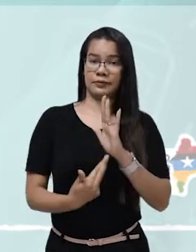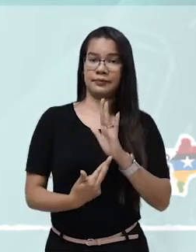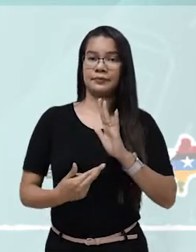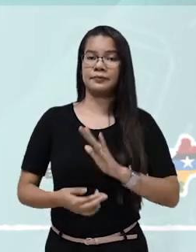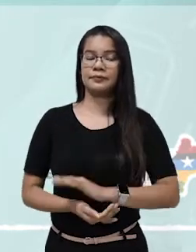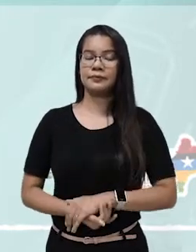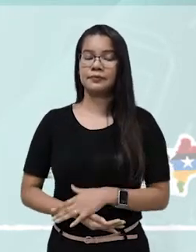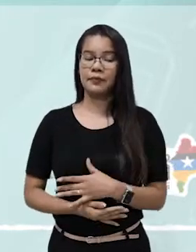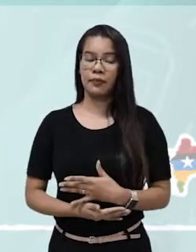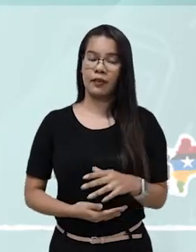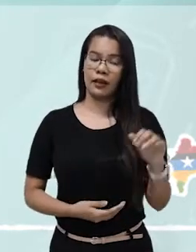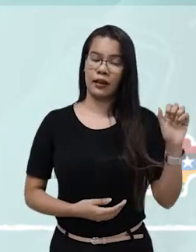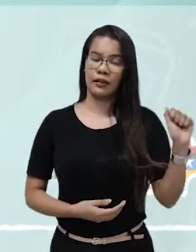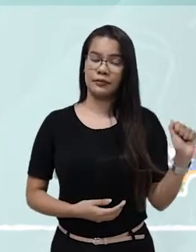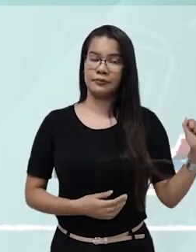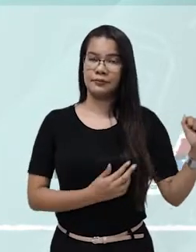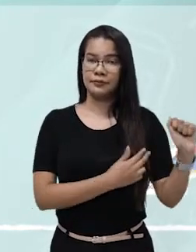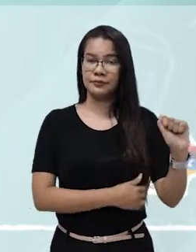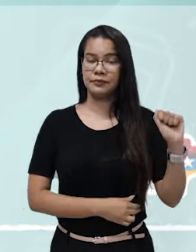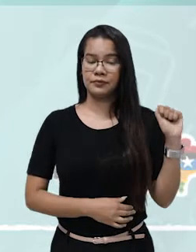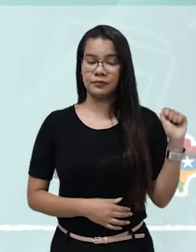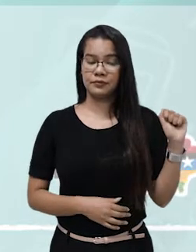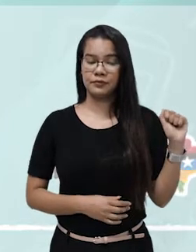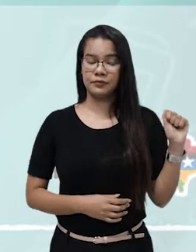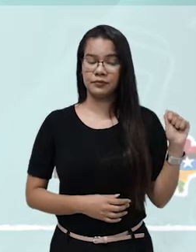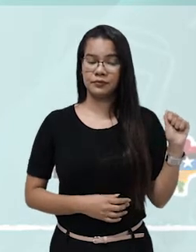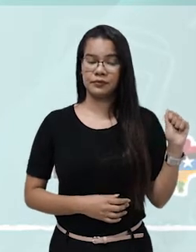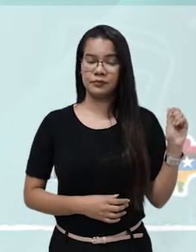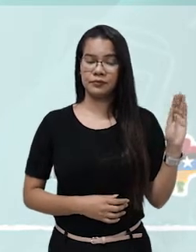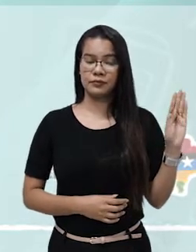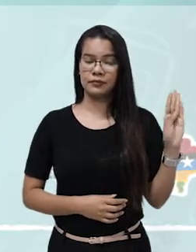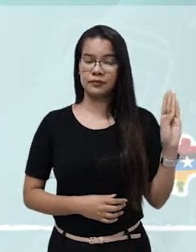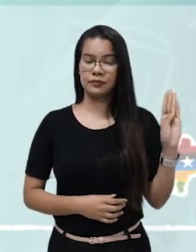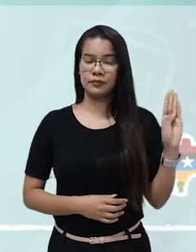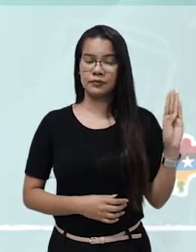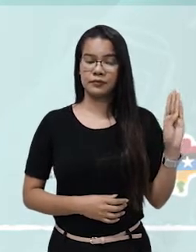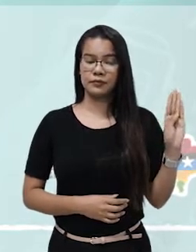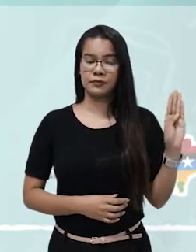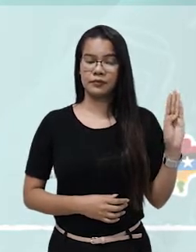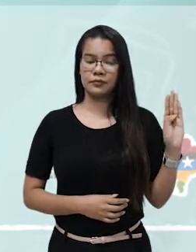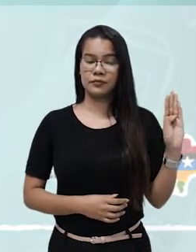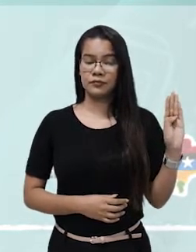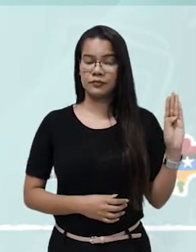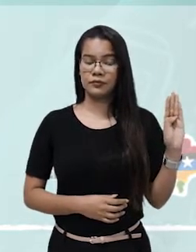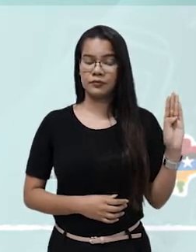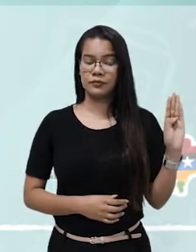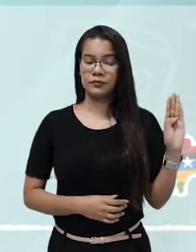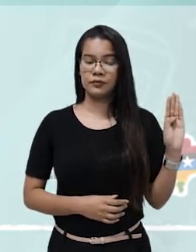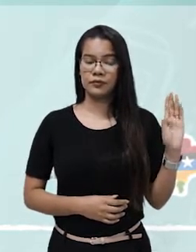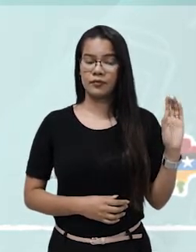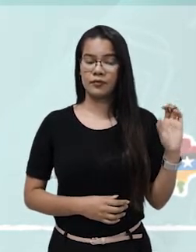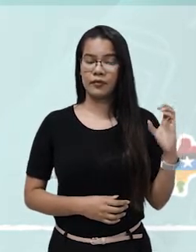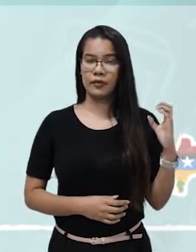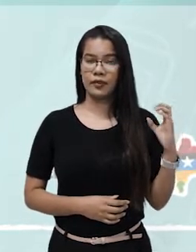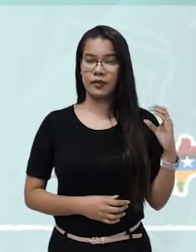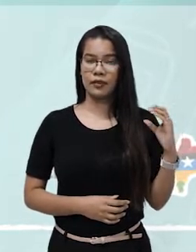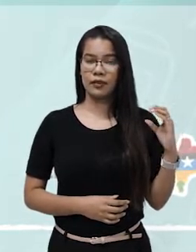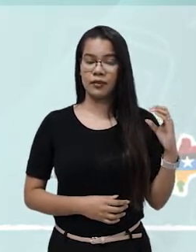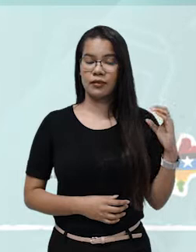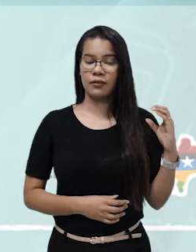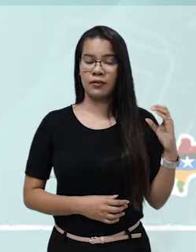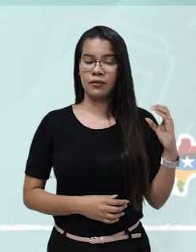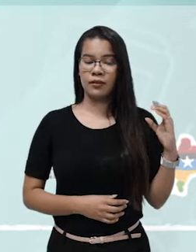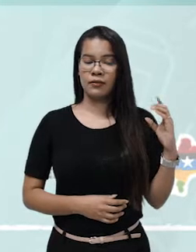regra. Então, letra A. Sair e dói. B, relógio e própria.